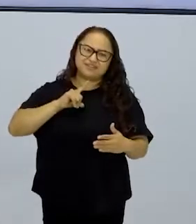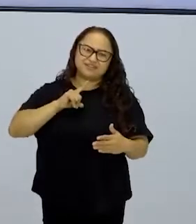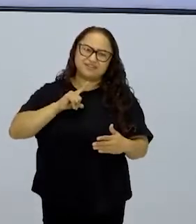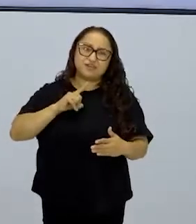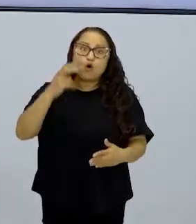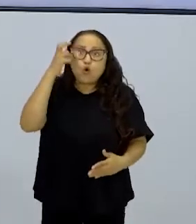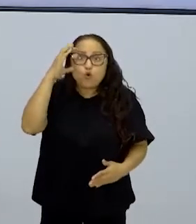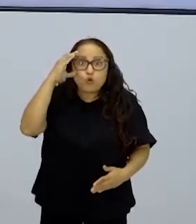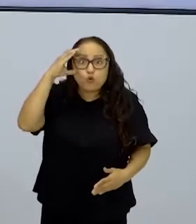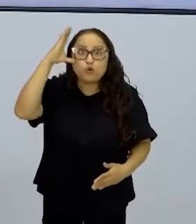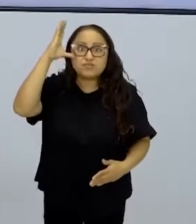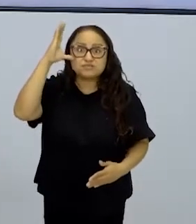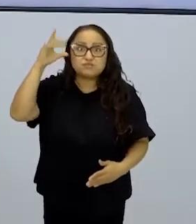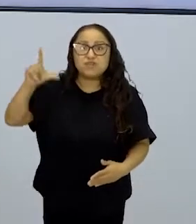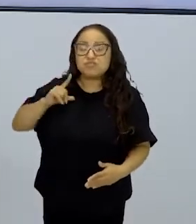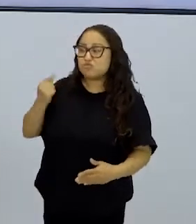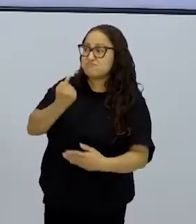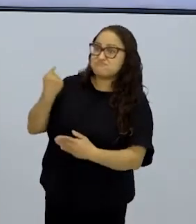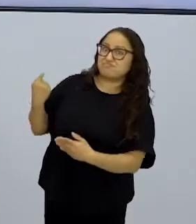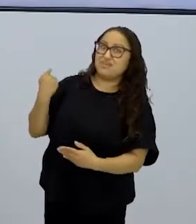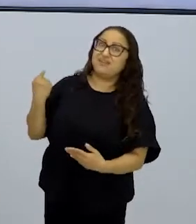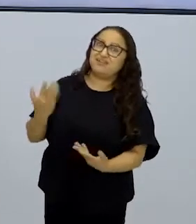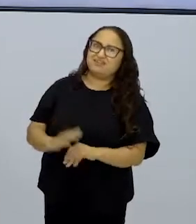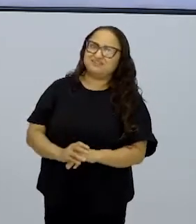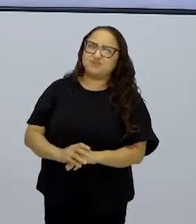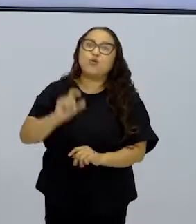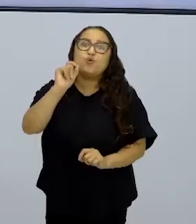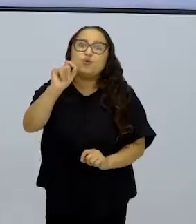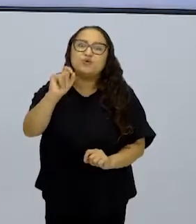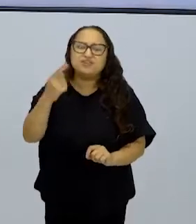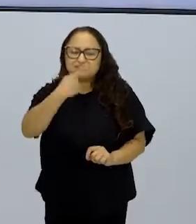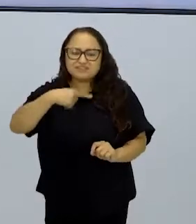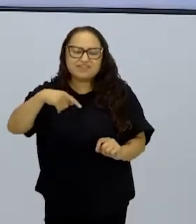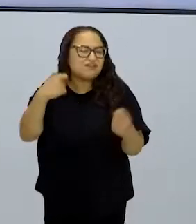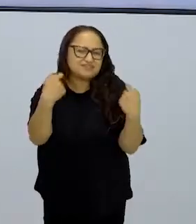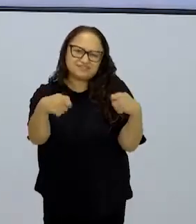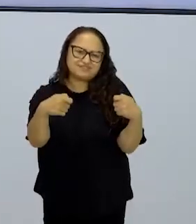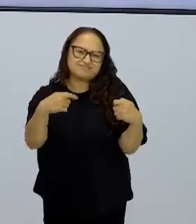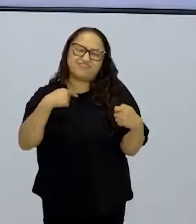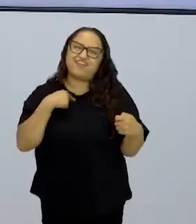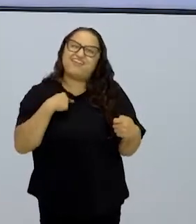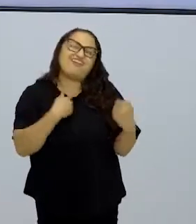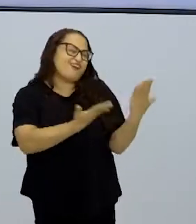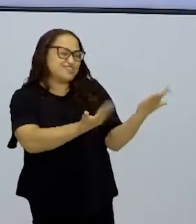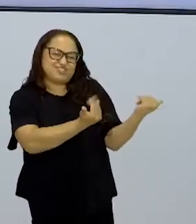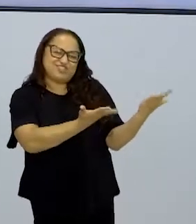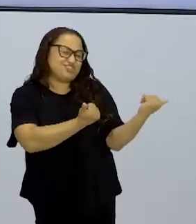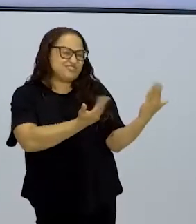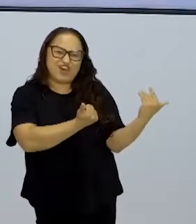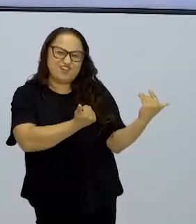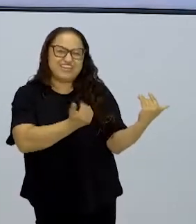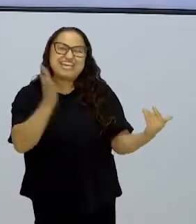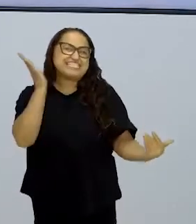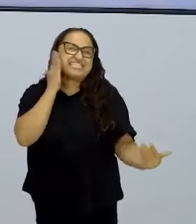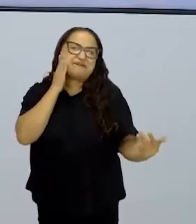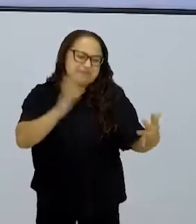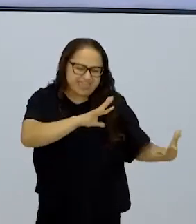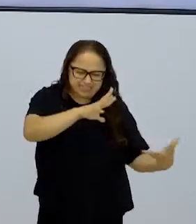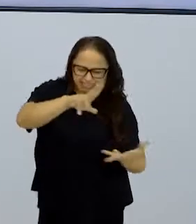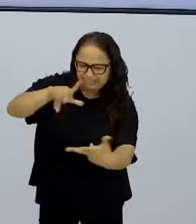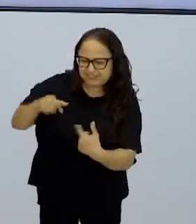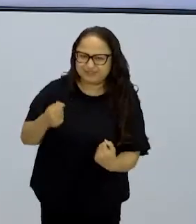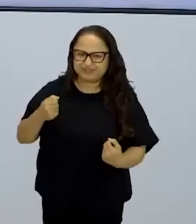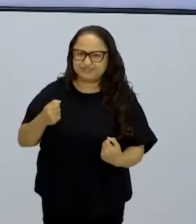conhecimento dela, né? O que não necessariamente, né, quer dizer que, eu sou jovem, então eu manjo do universo. Não, você tem o